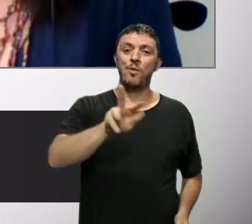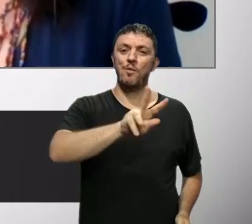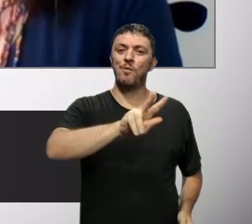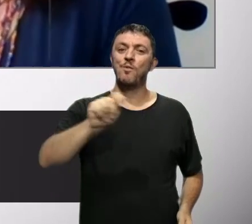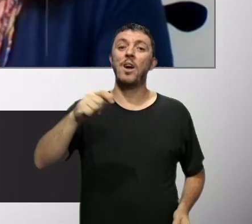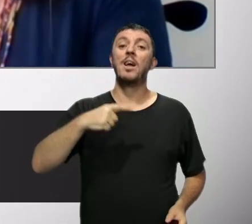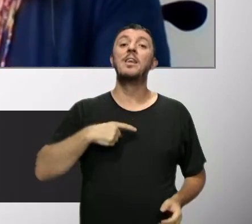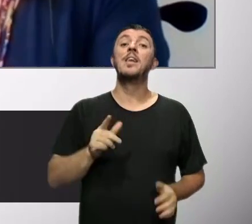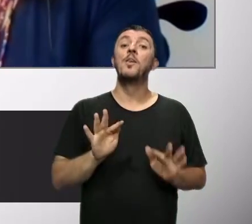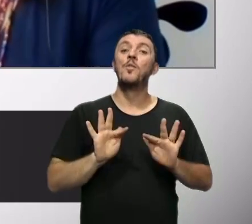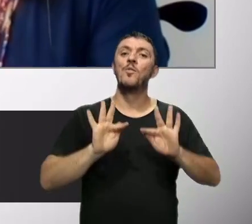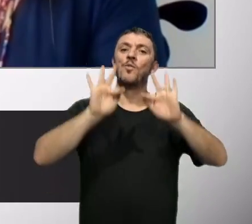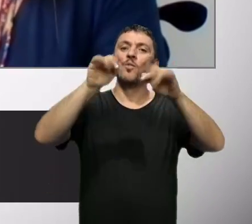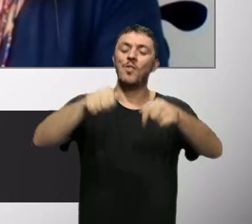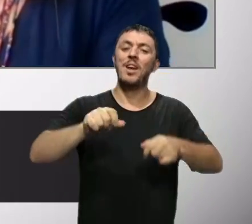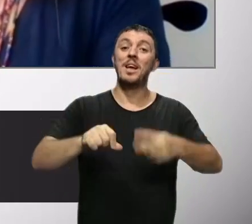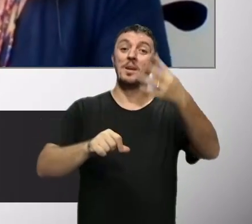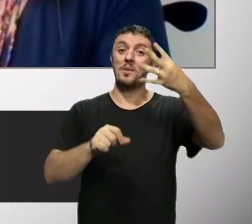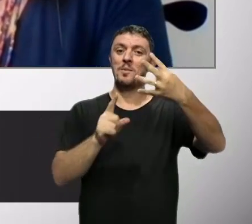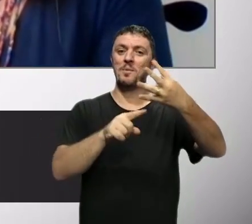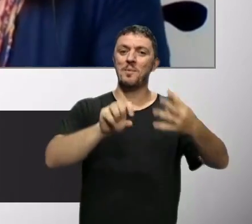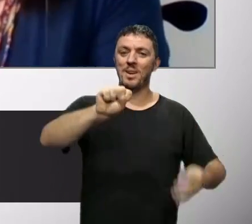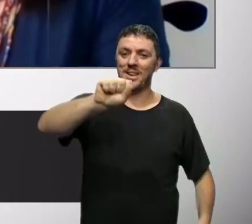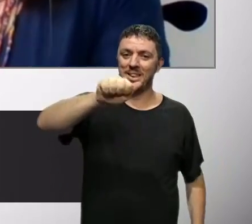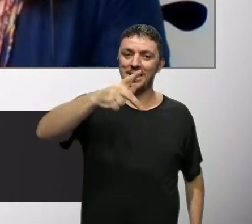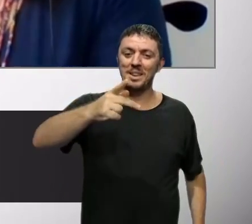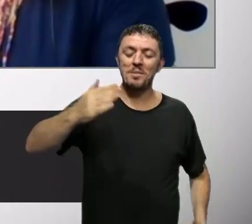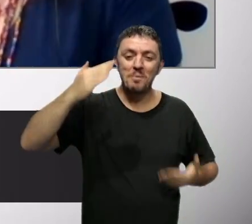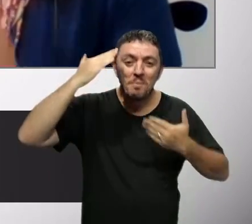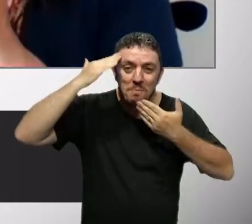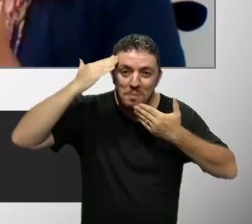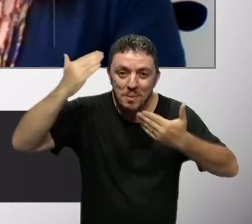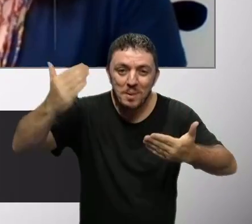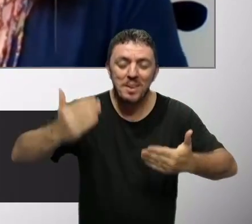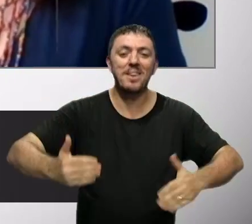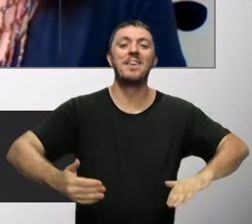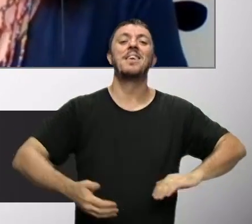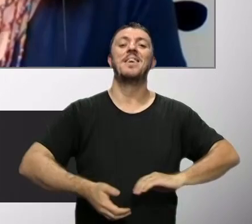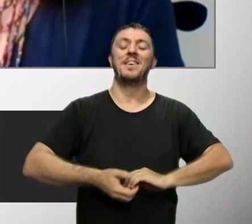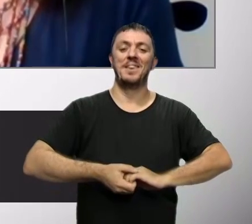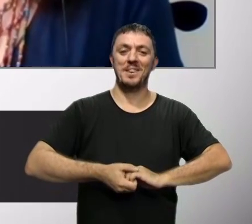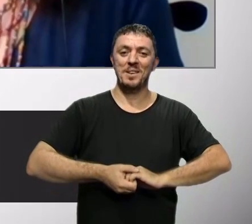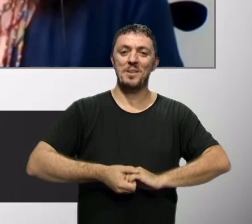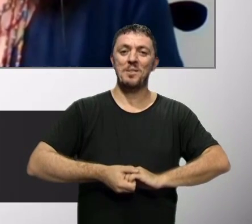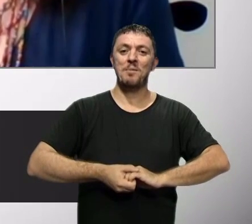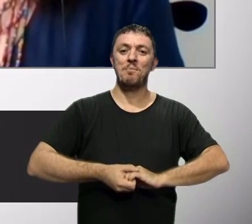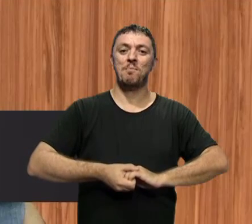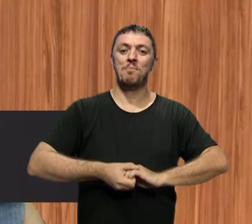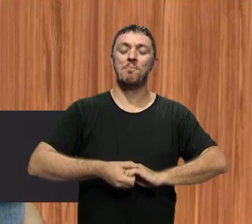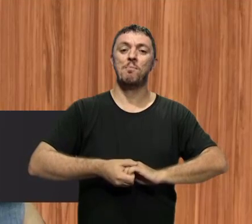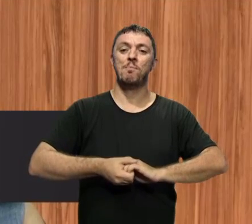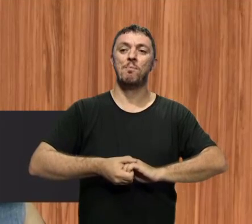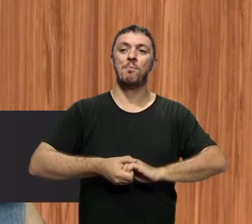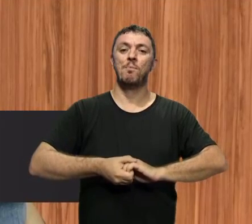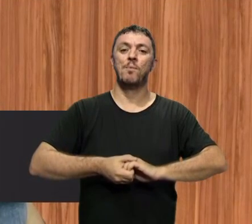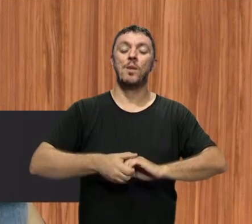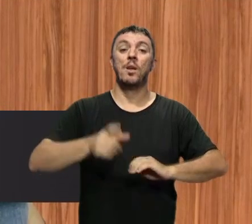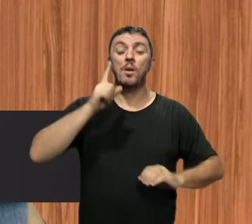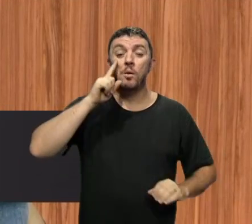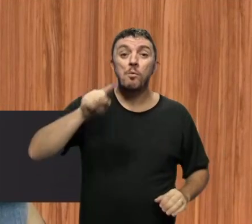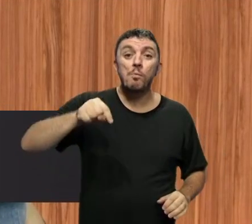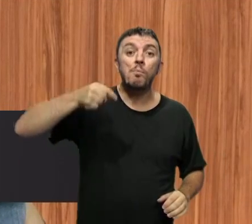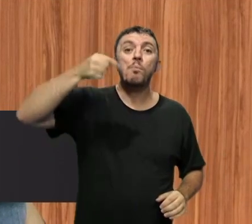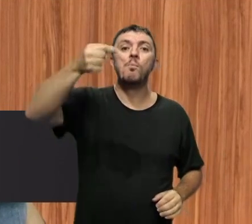do encerramento da quarta SAP. Obrigada, Ana. Obrigada a vocês. A próxima edição da nossa